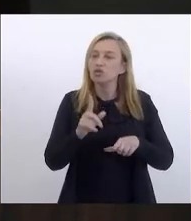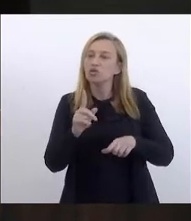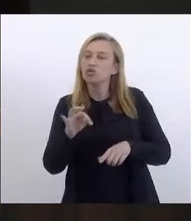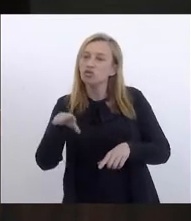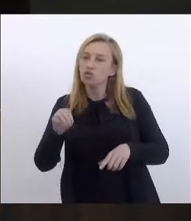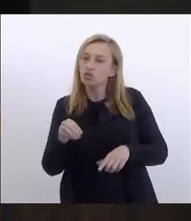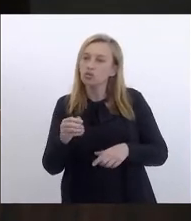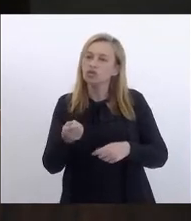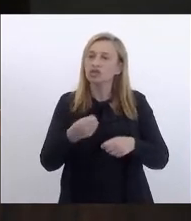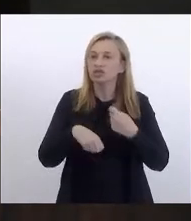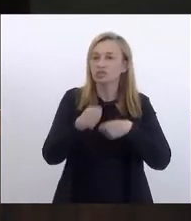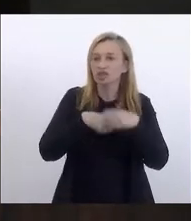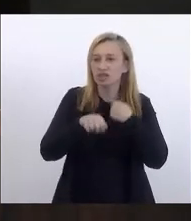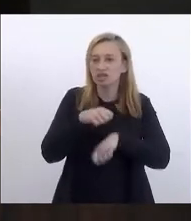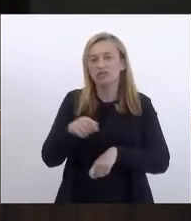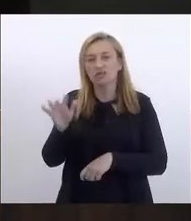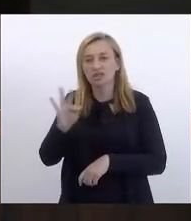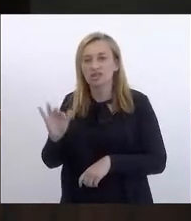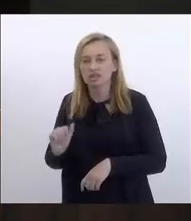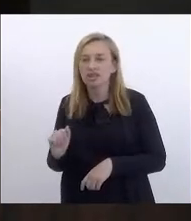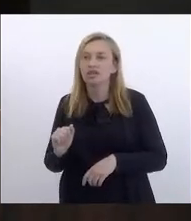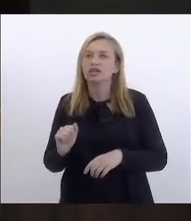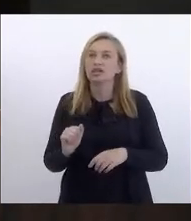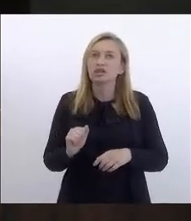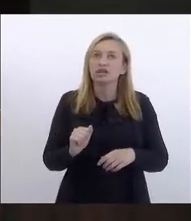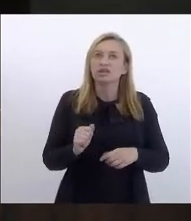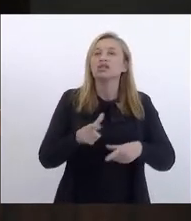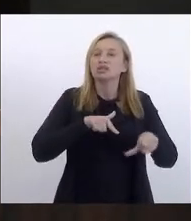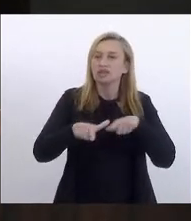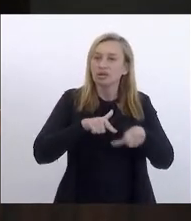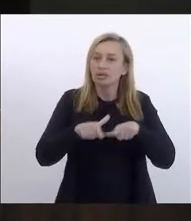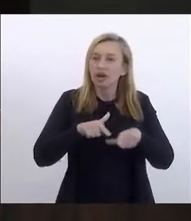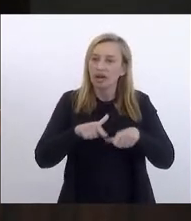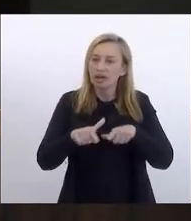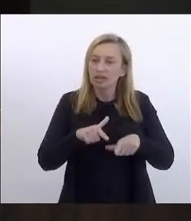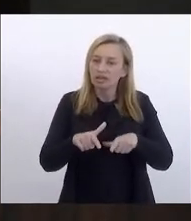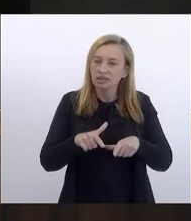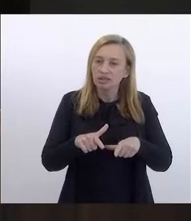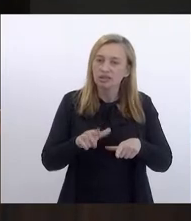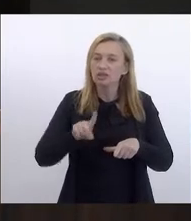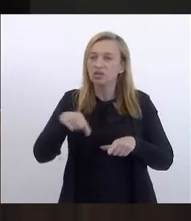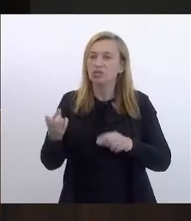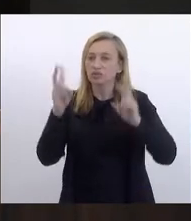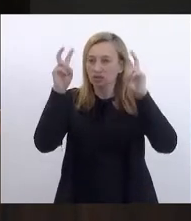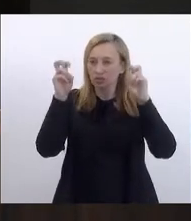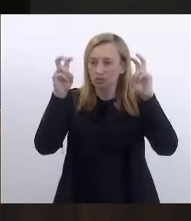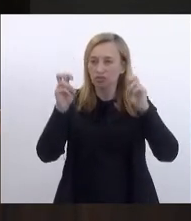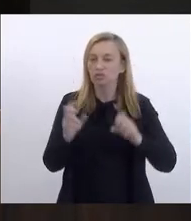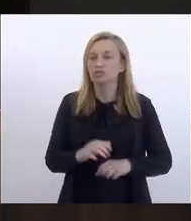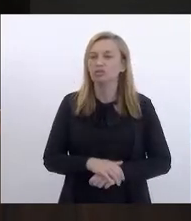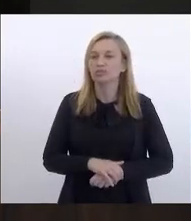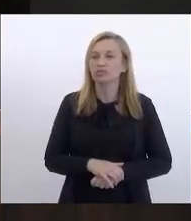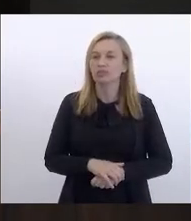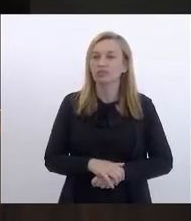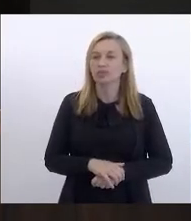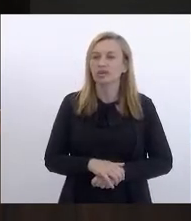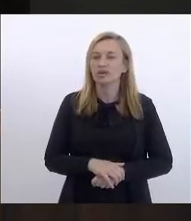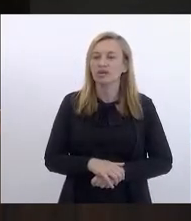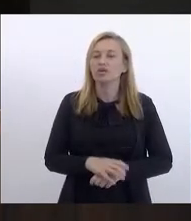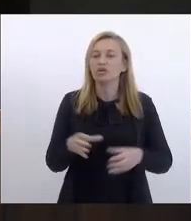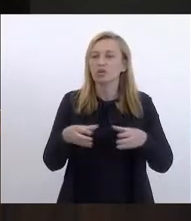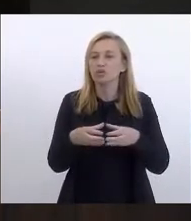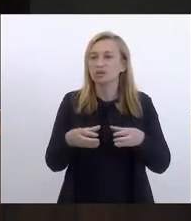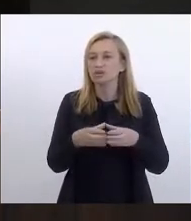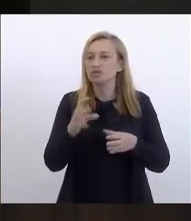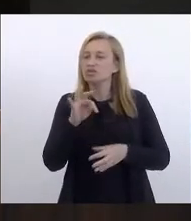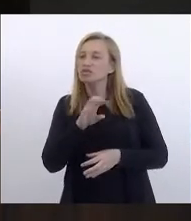administração fazendária FAF estabelece o regime especial de trabalho da administração fazendária RETAF e da outras providências dependendo do parecer da comissão